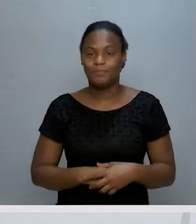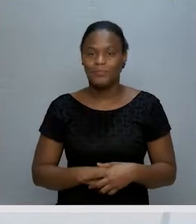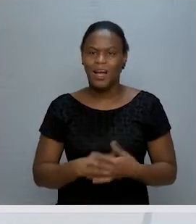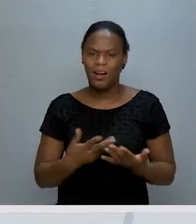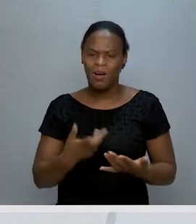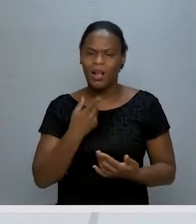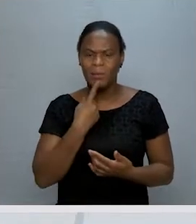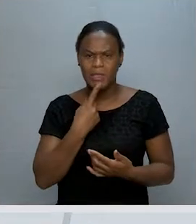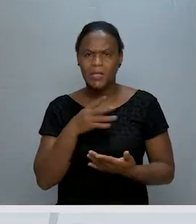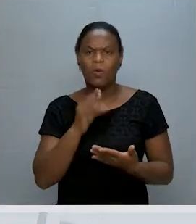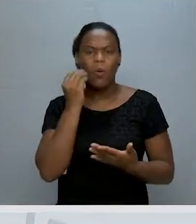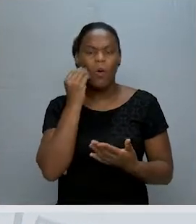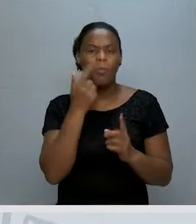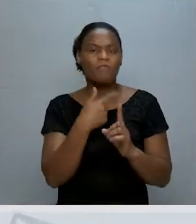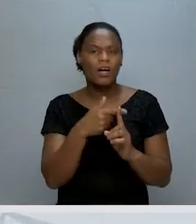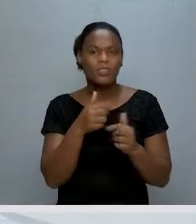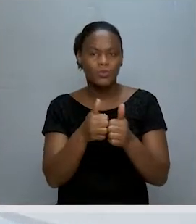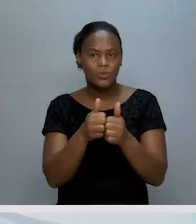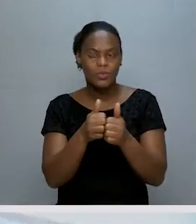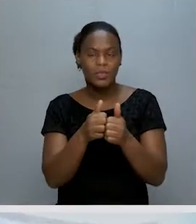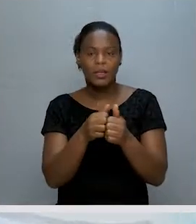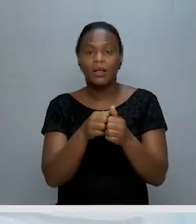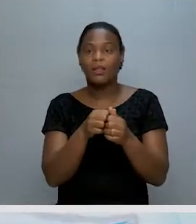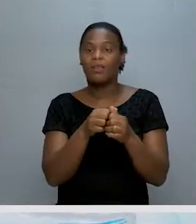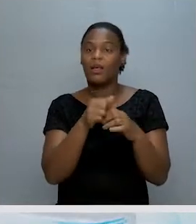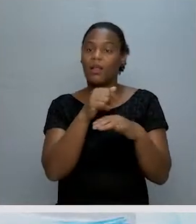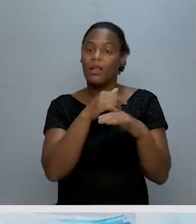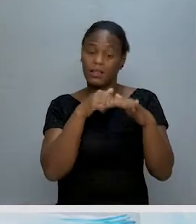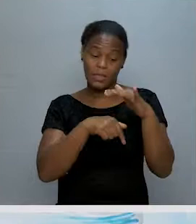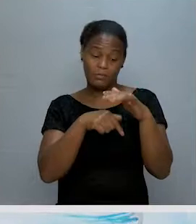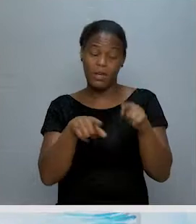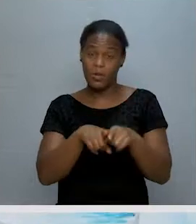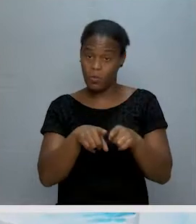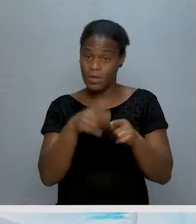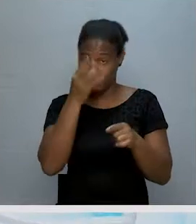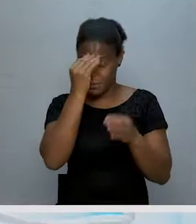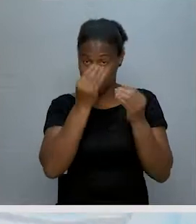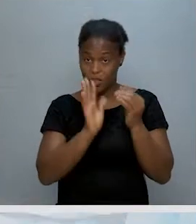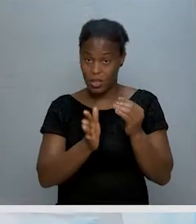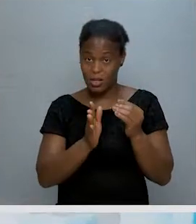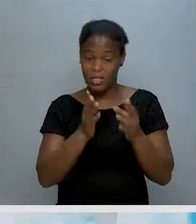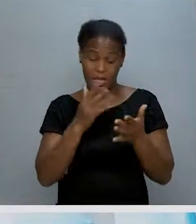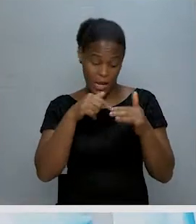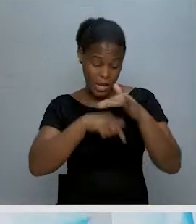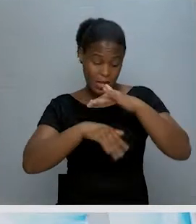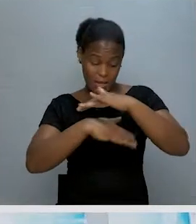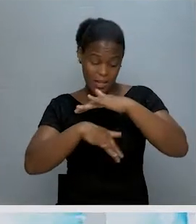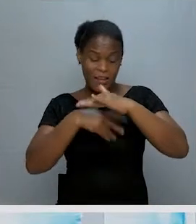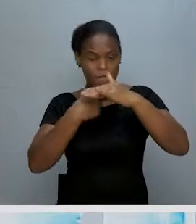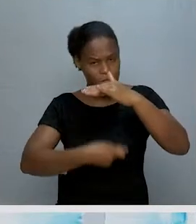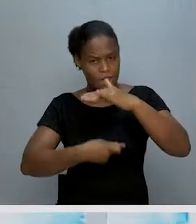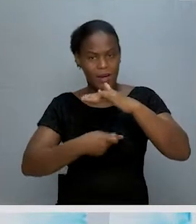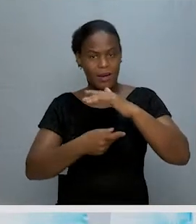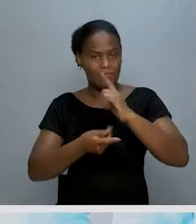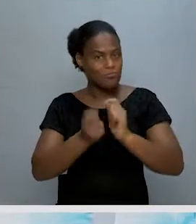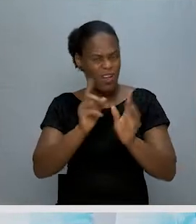acompanharam, entenderam como é que se faz a soma de denominadores iguais? É só manter o denominador